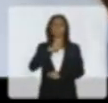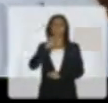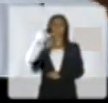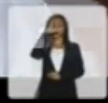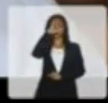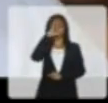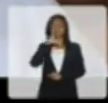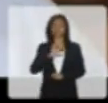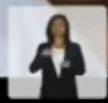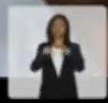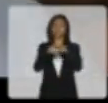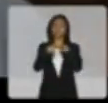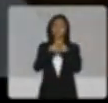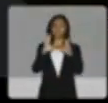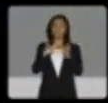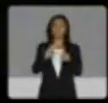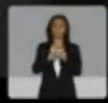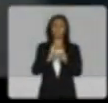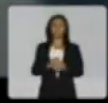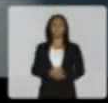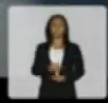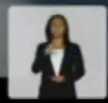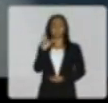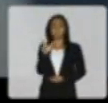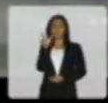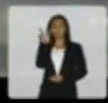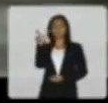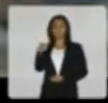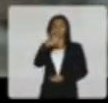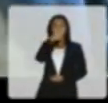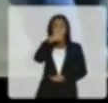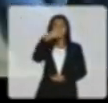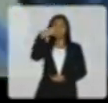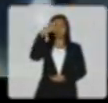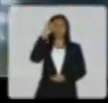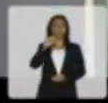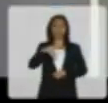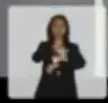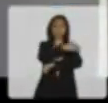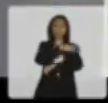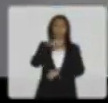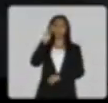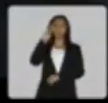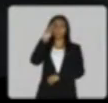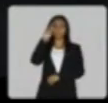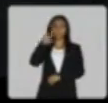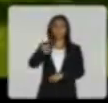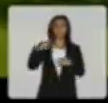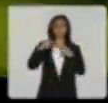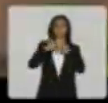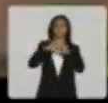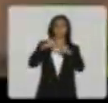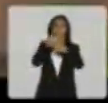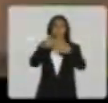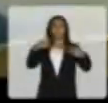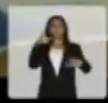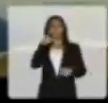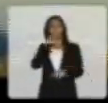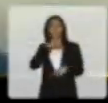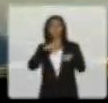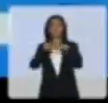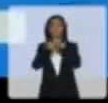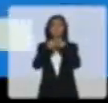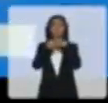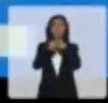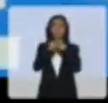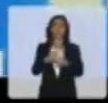1º o que o outro candidato da frente bilhete único e 140 quilômetros de brt existindo transporte mais rápido e barato